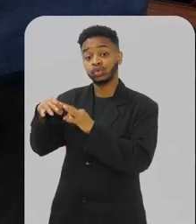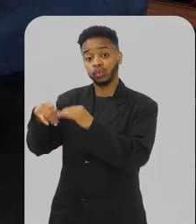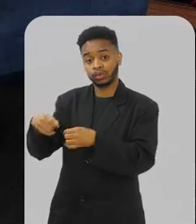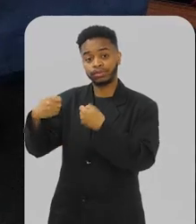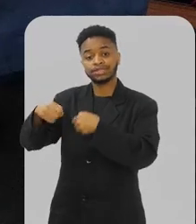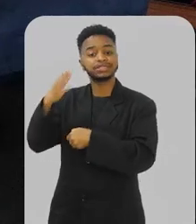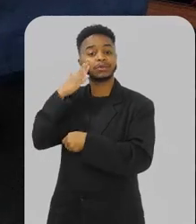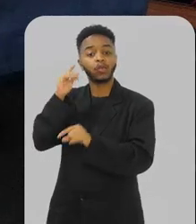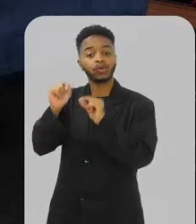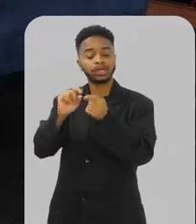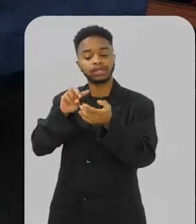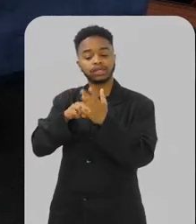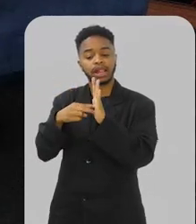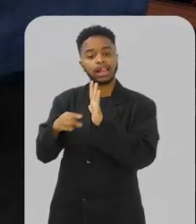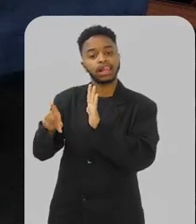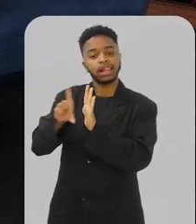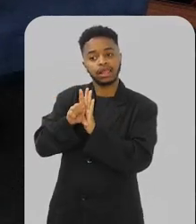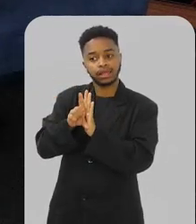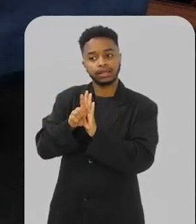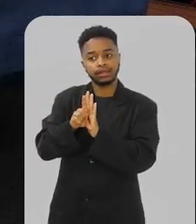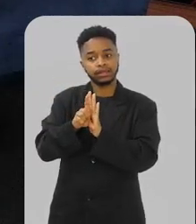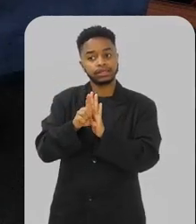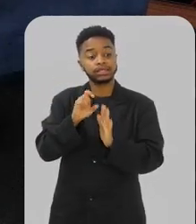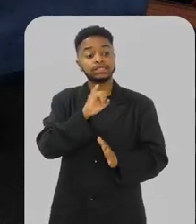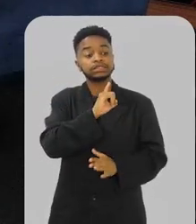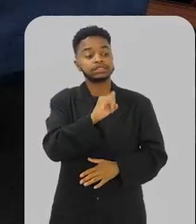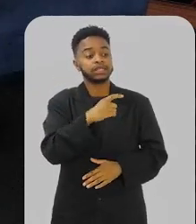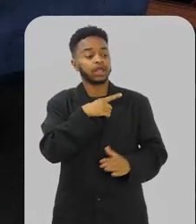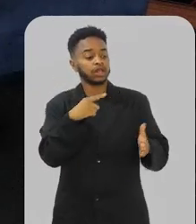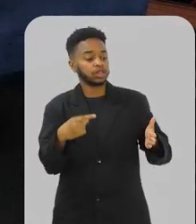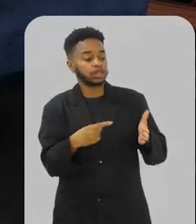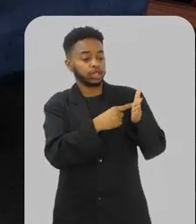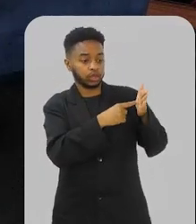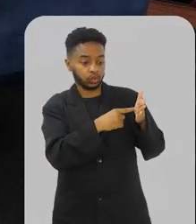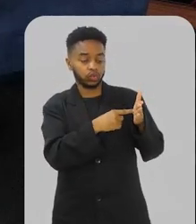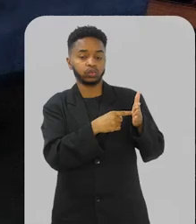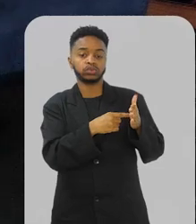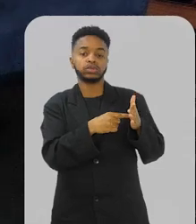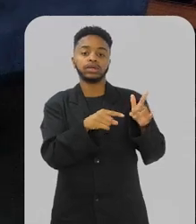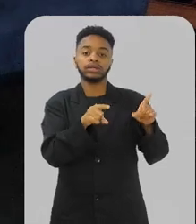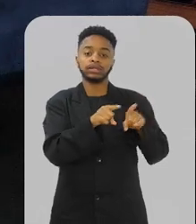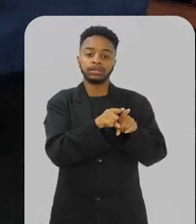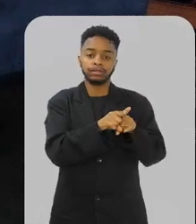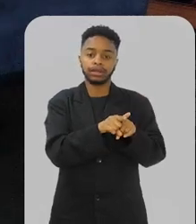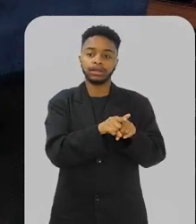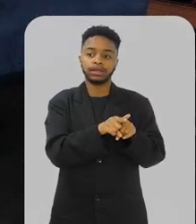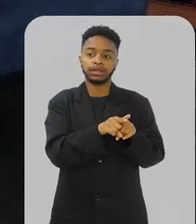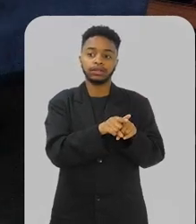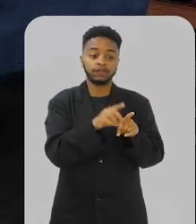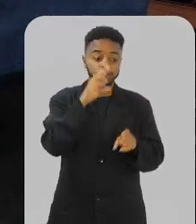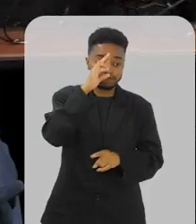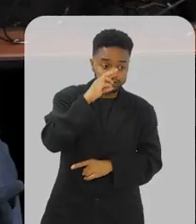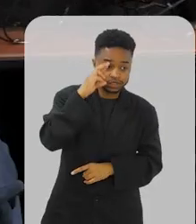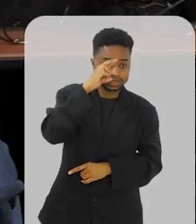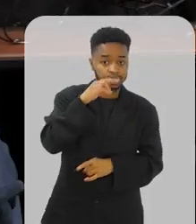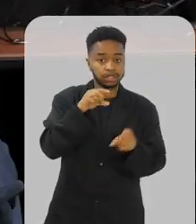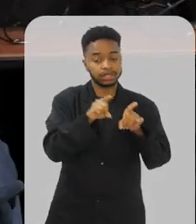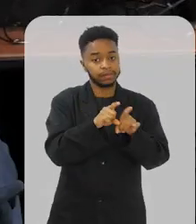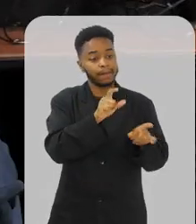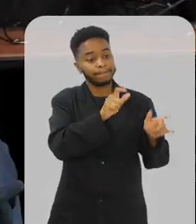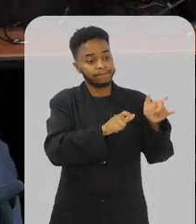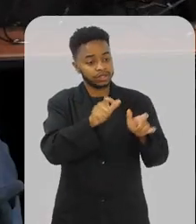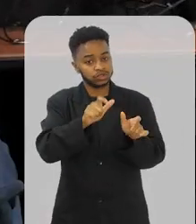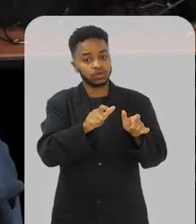tem que saber quem o que é lei. Quem vai receber a denúncia e quem, digamos